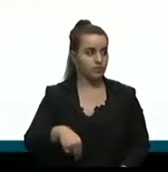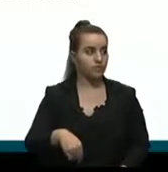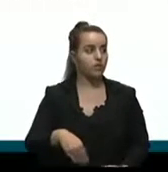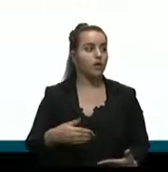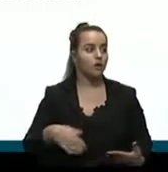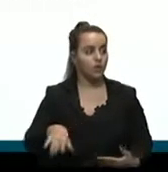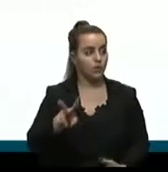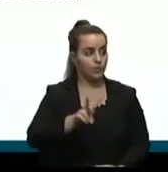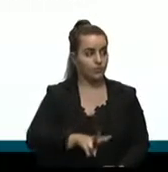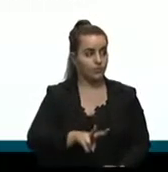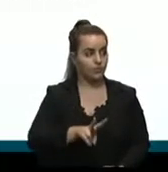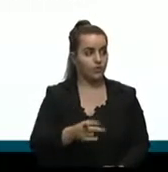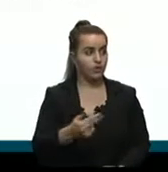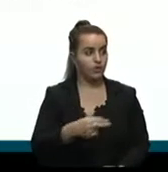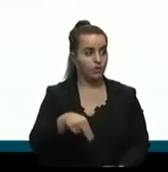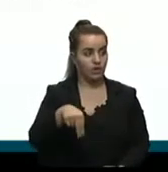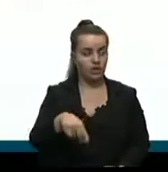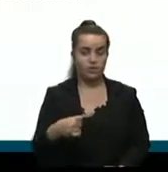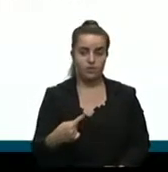da amostra.